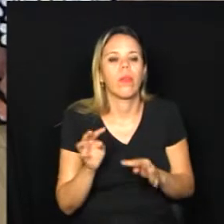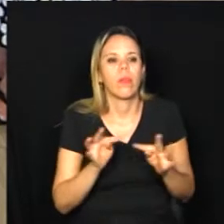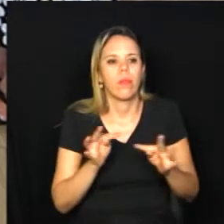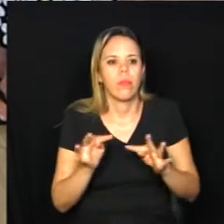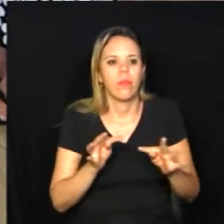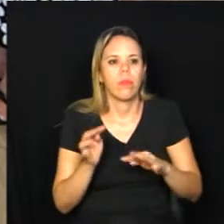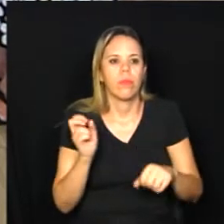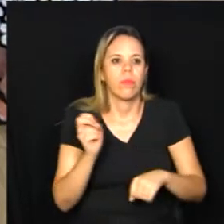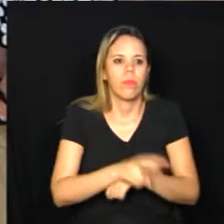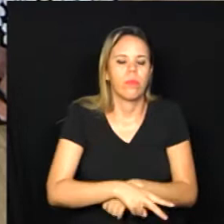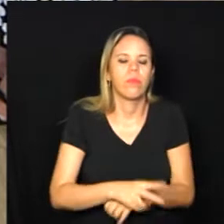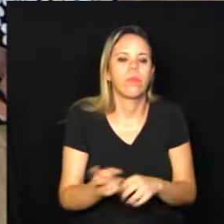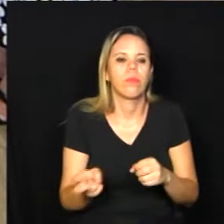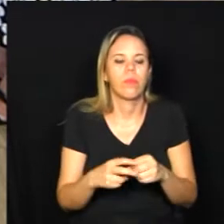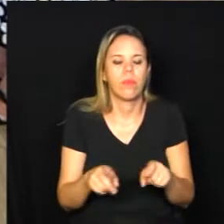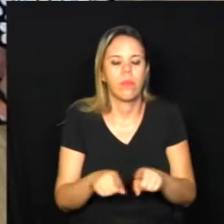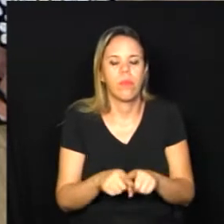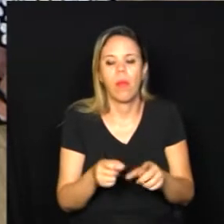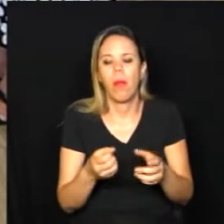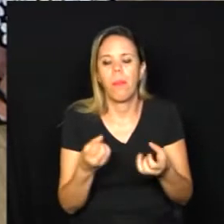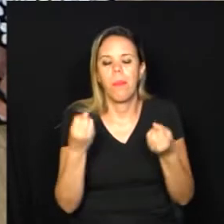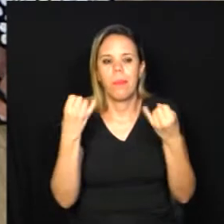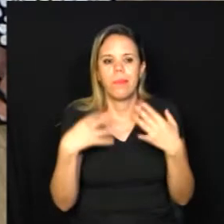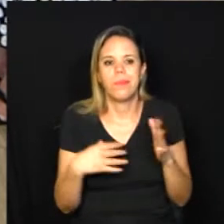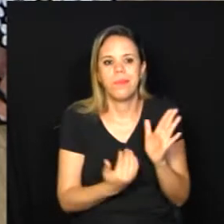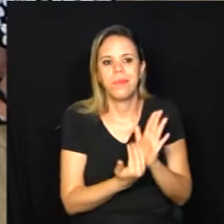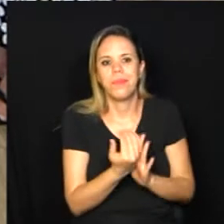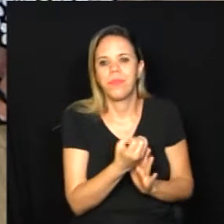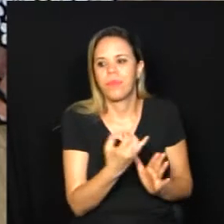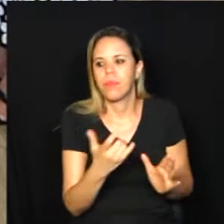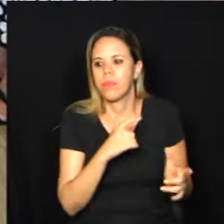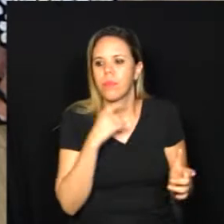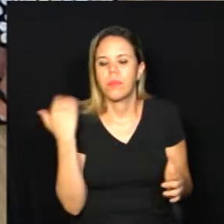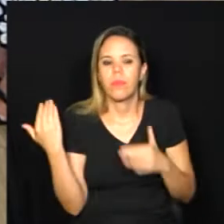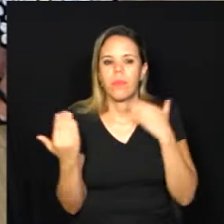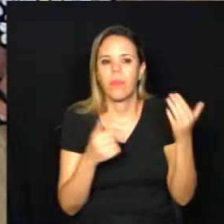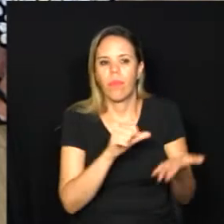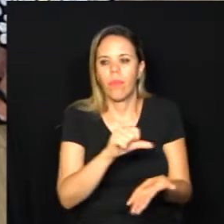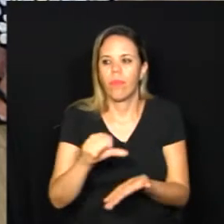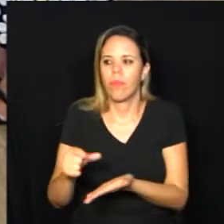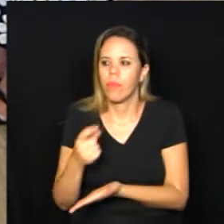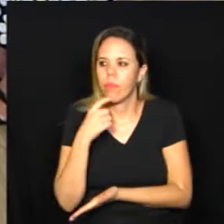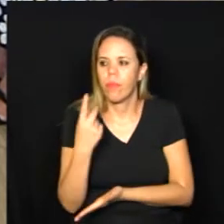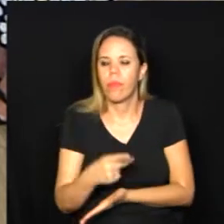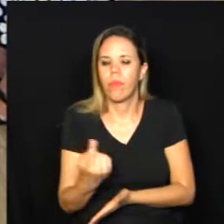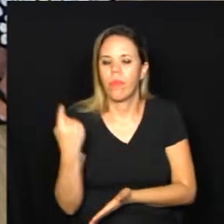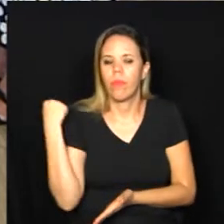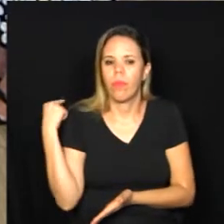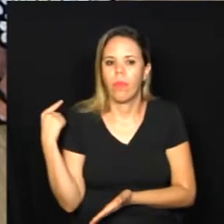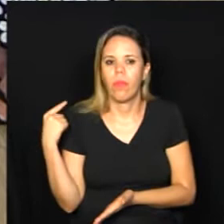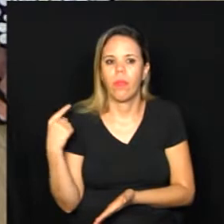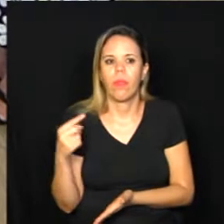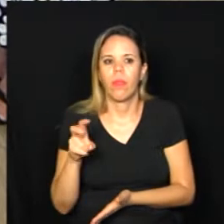sobre o aumento de casos e de mortes na região metropolitana de Campinas. Na época, estava